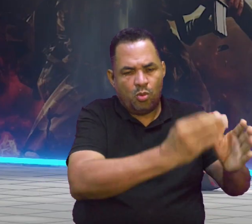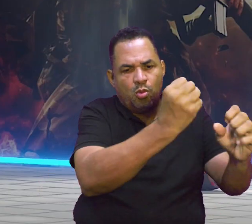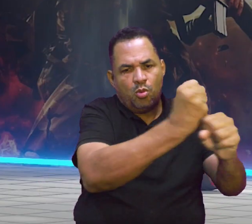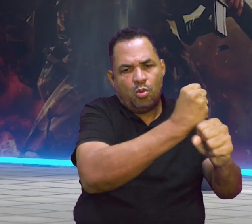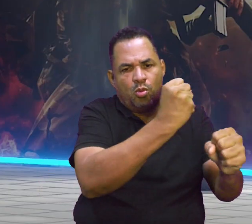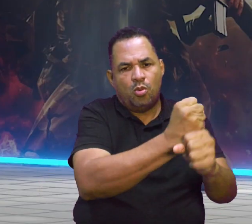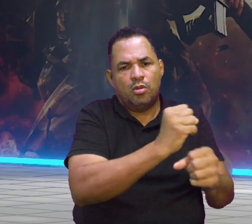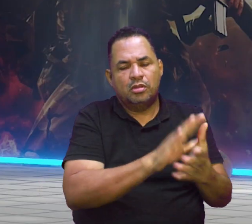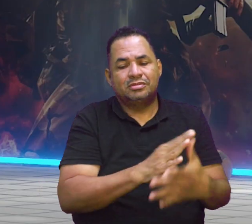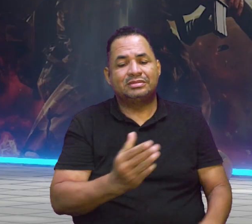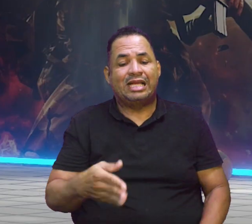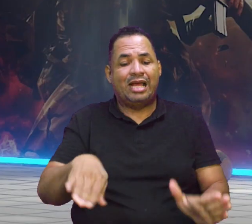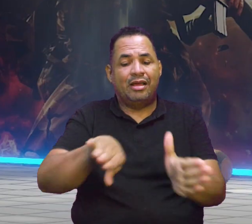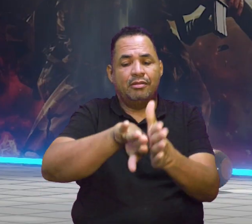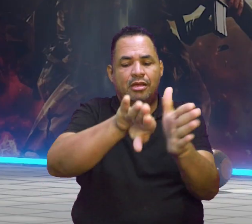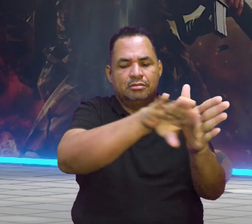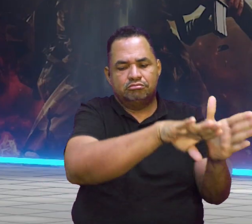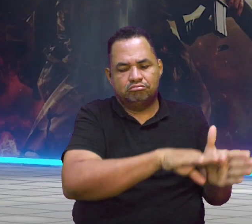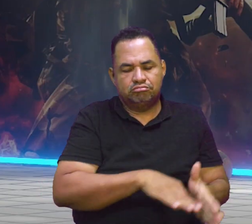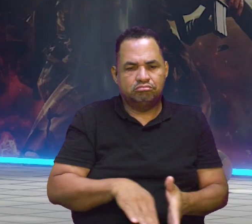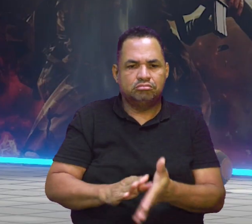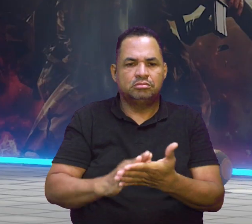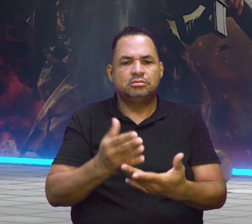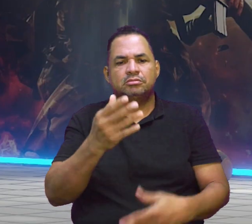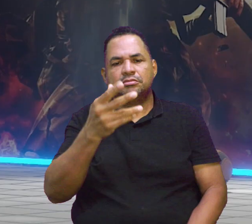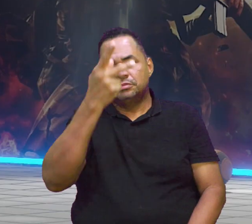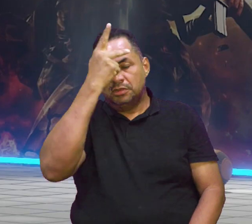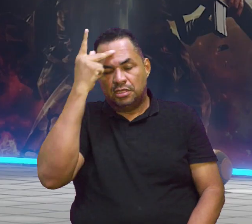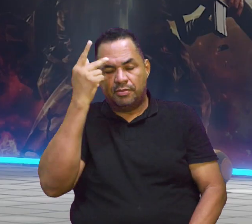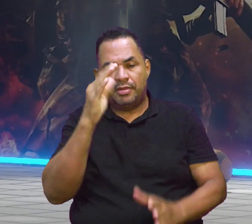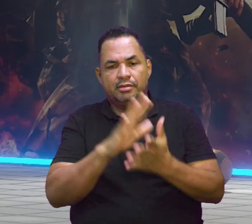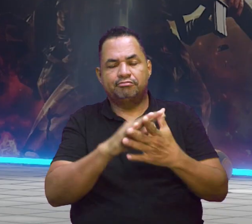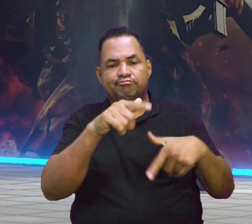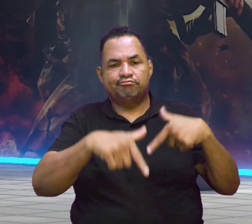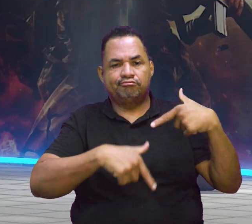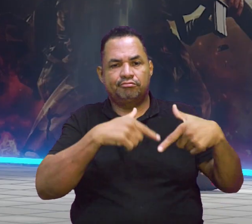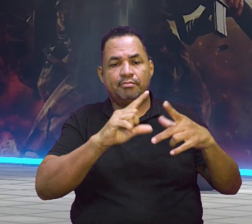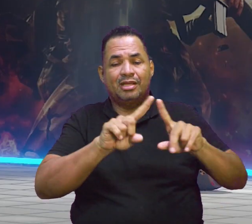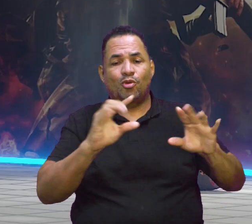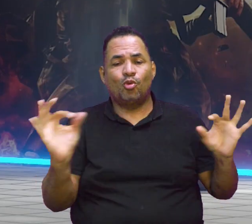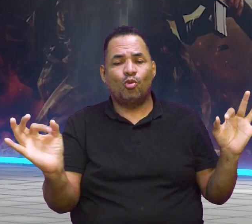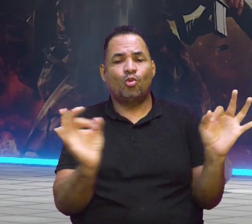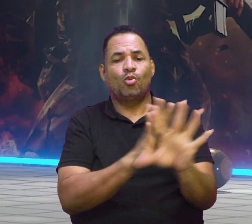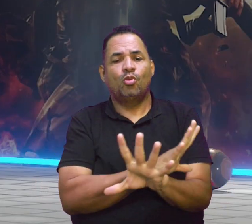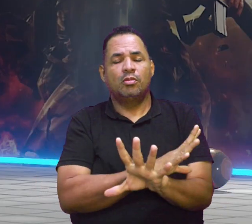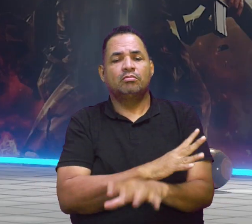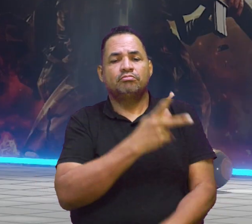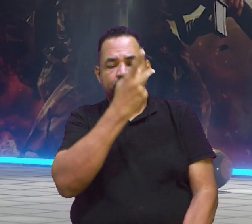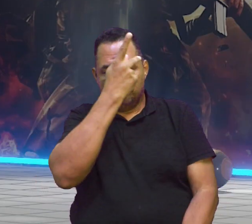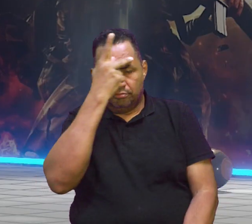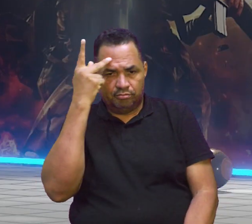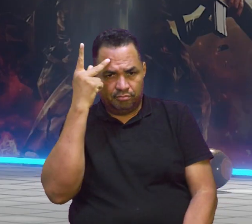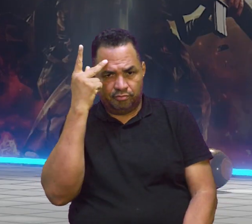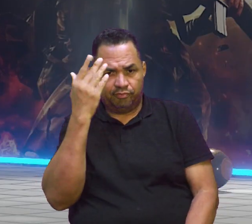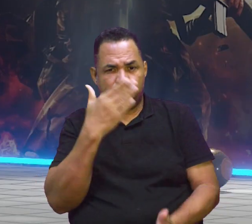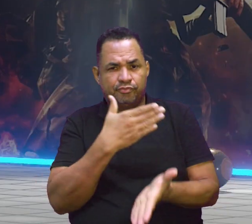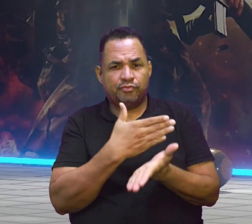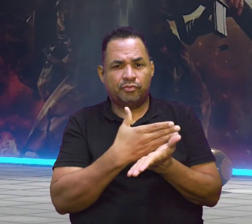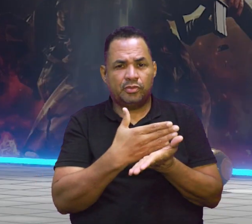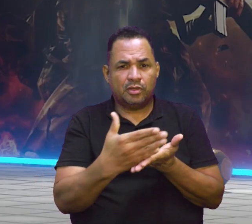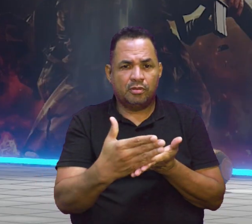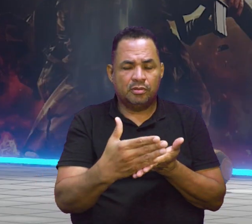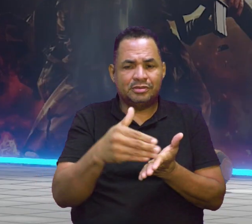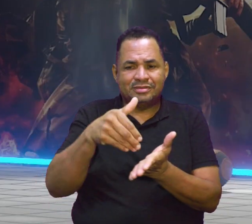trabalhar, só que após a conclusão da estrada de ferro, essas pessoas elas vão começar a serem